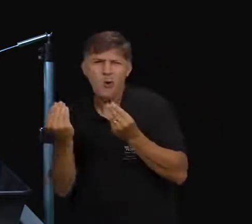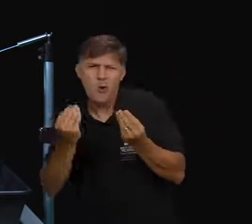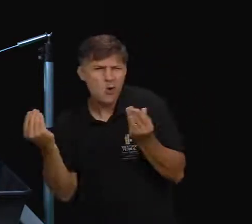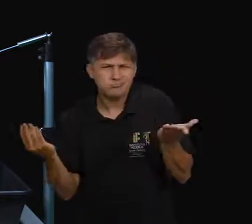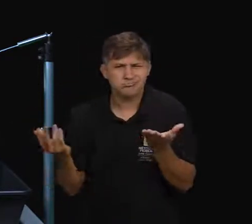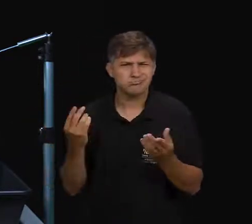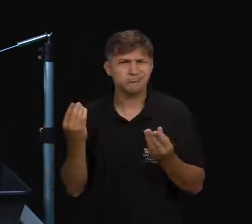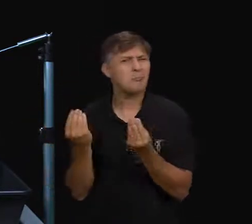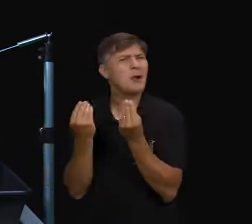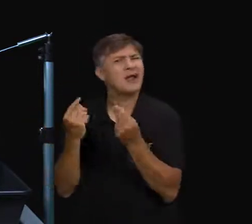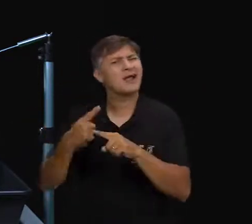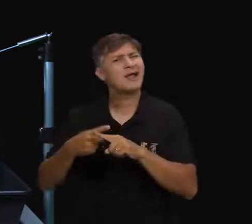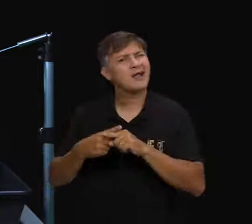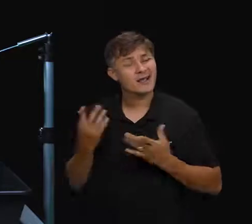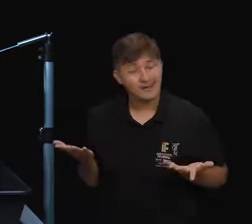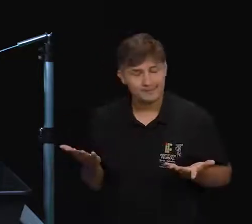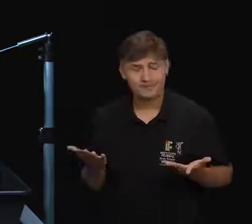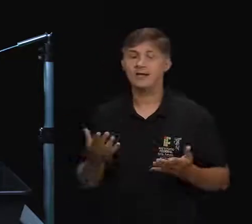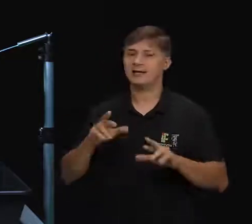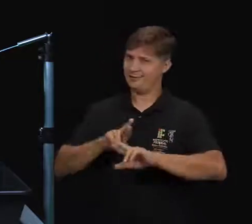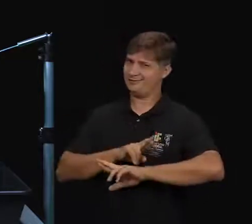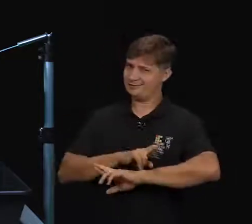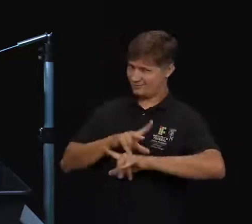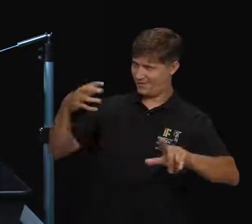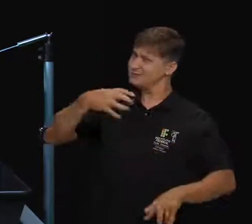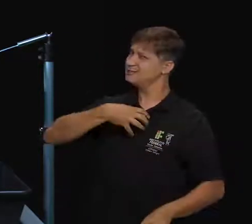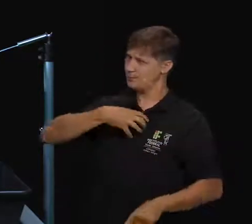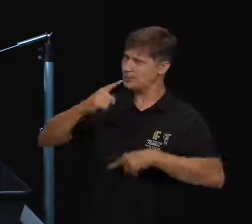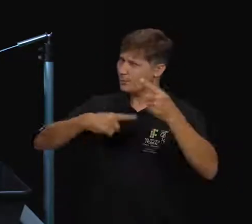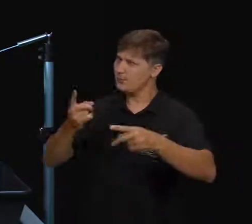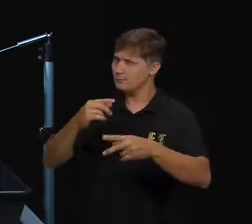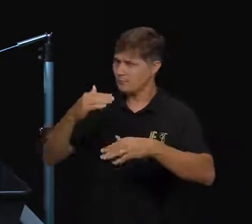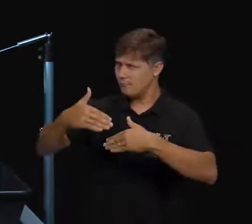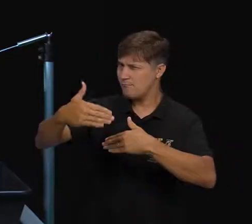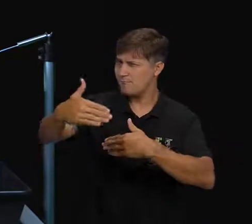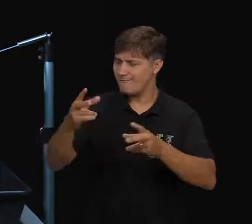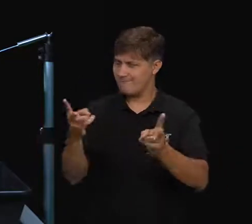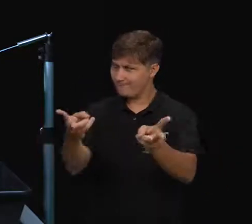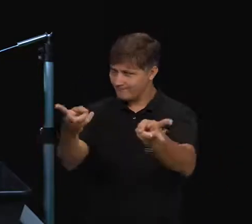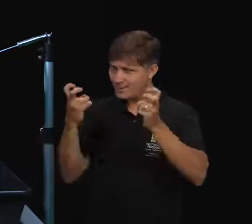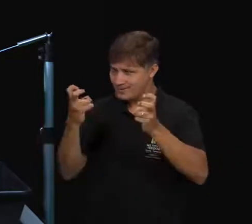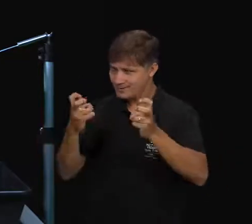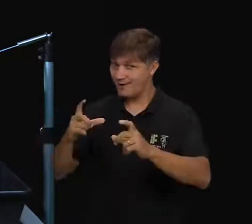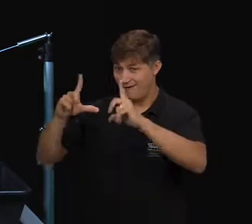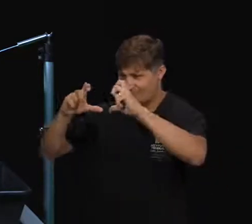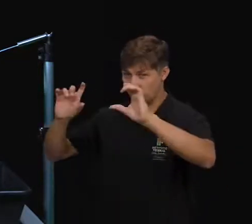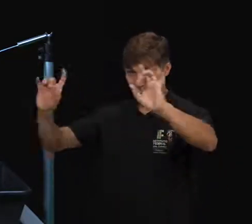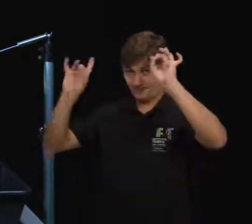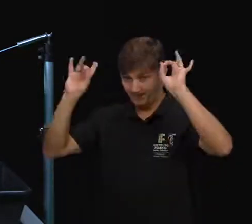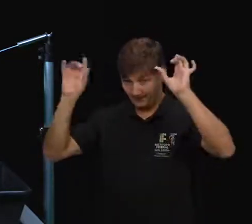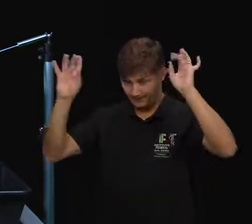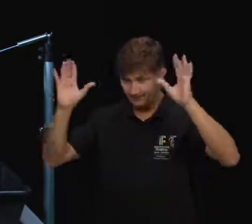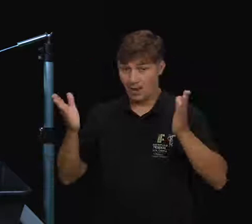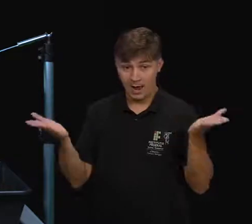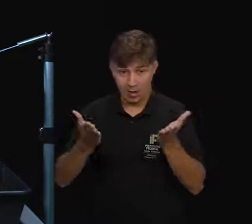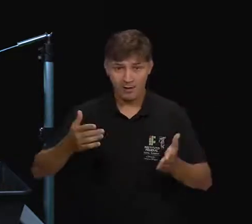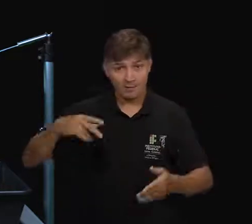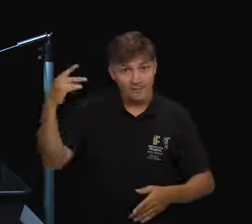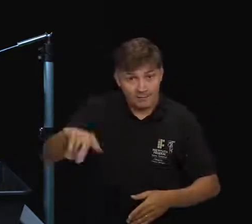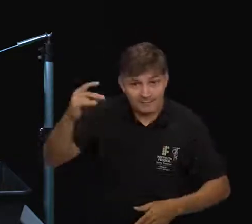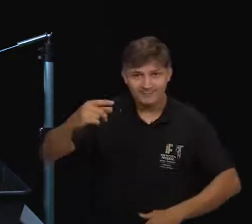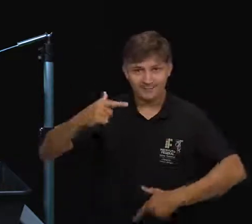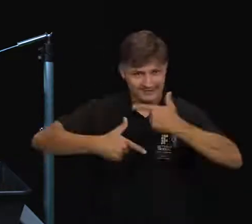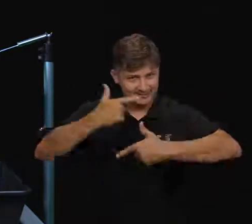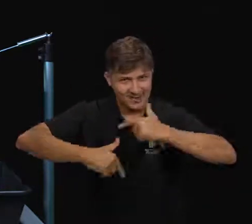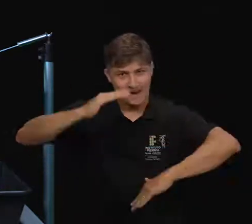que daqui a pouco a gente vai ver que é um acessório que vai dar um efeito bem diferenciado para uma foto específica ali. Então a gente